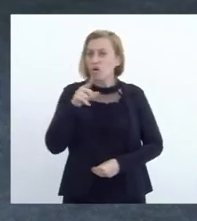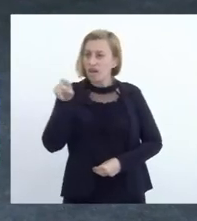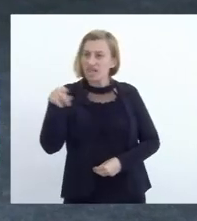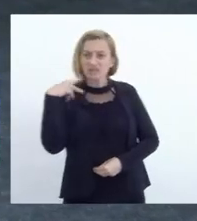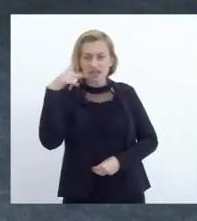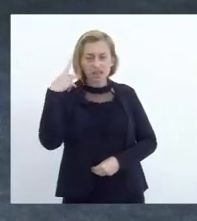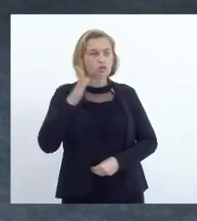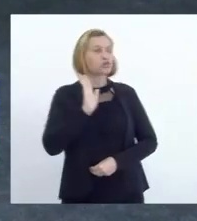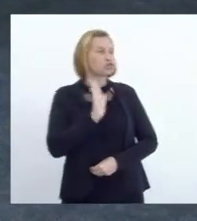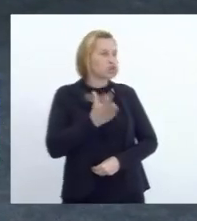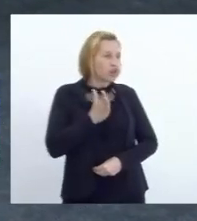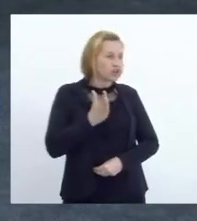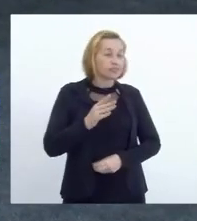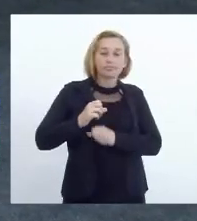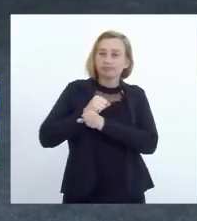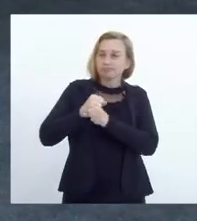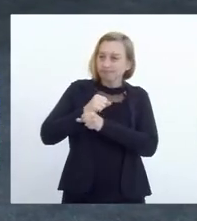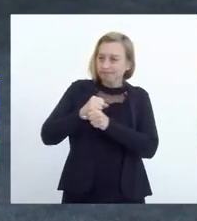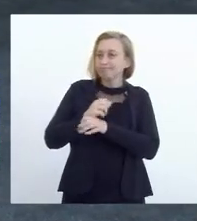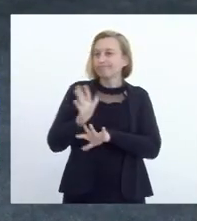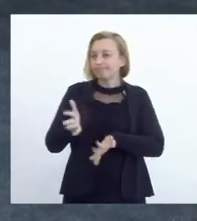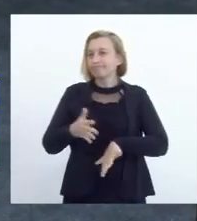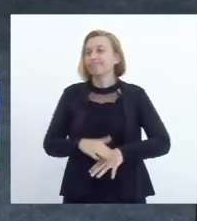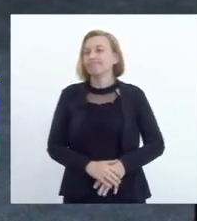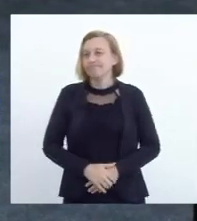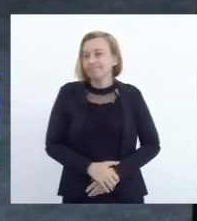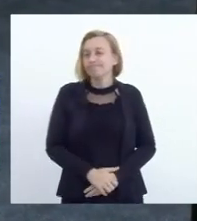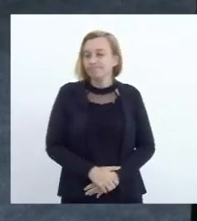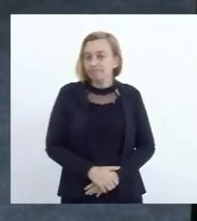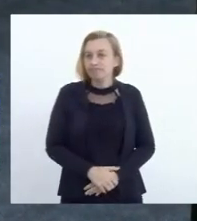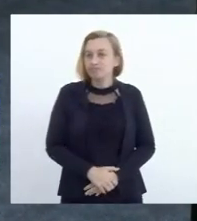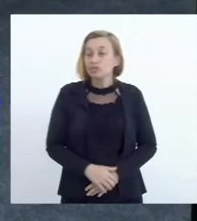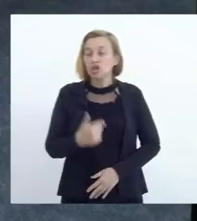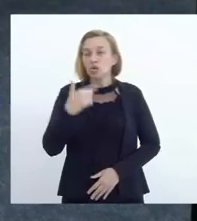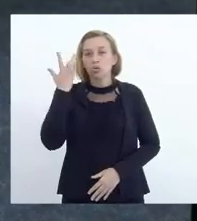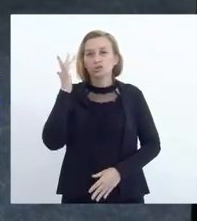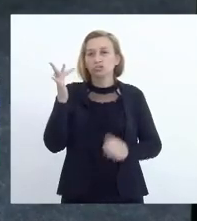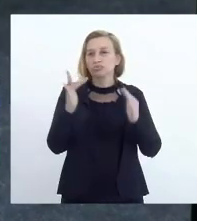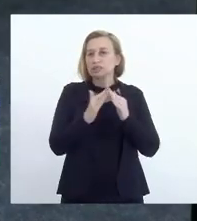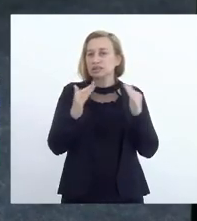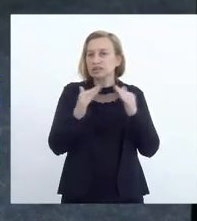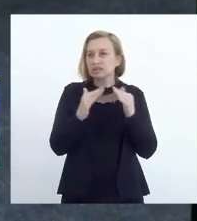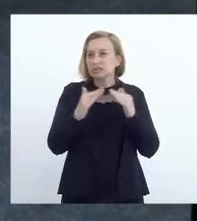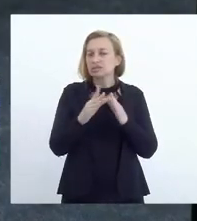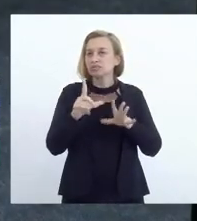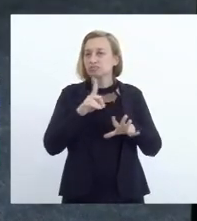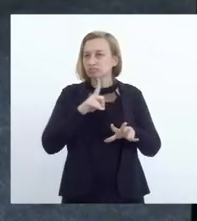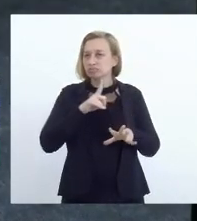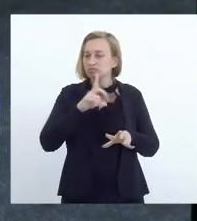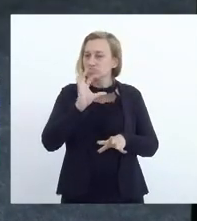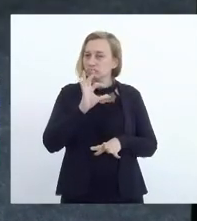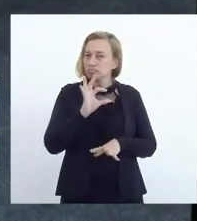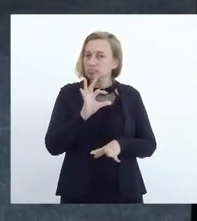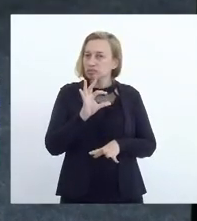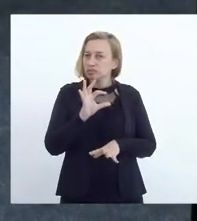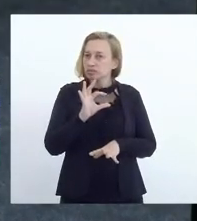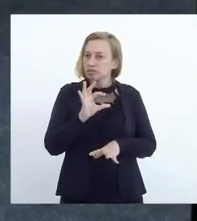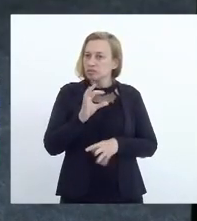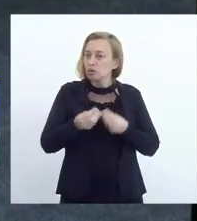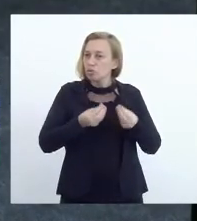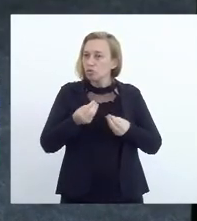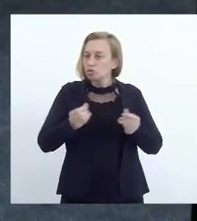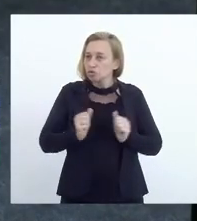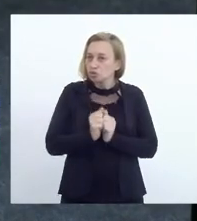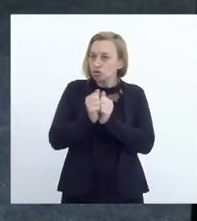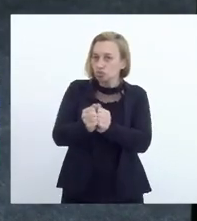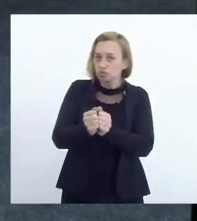vereador já vem fazendo isso já há bastante tempo. Eu acho que essa casa tem condições de, junto à Câmara de